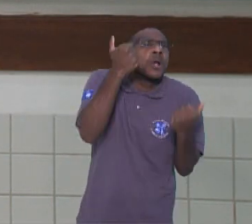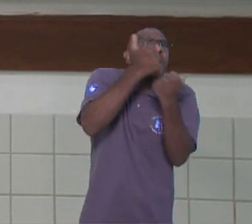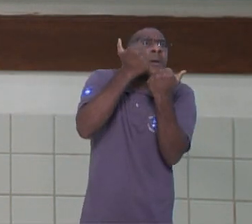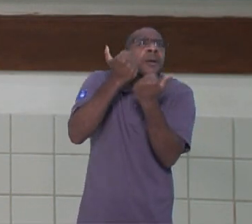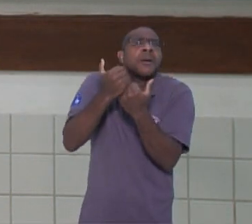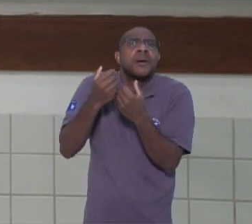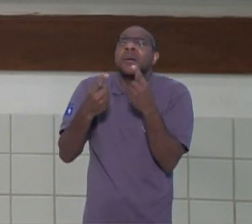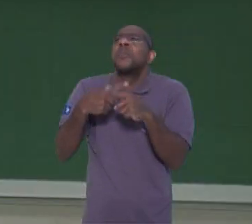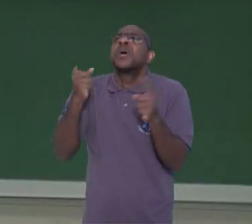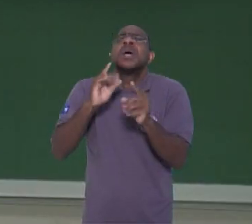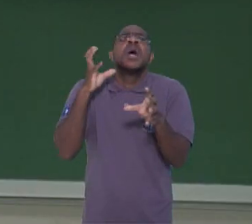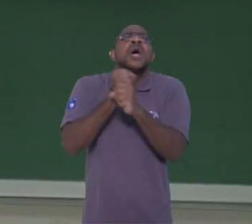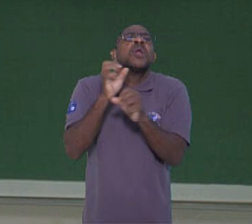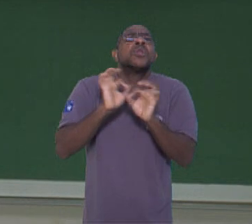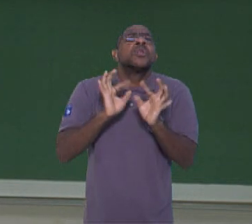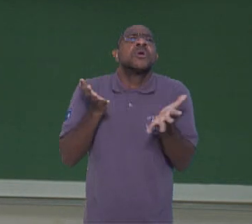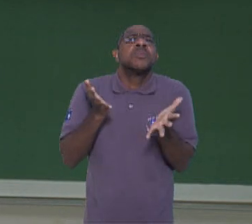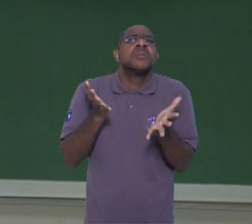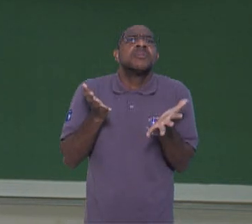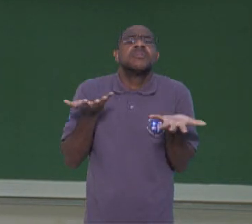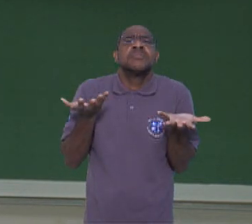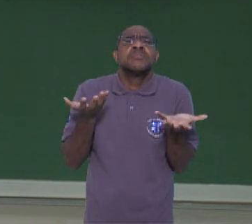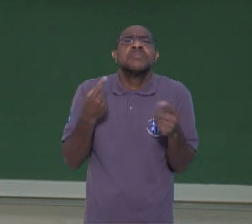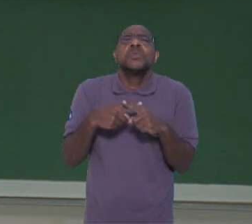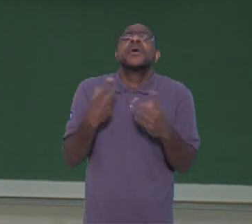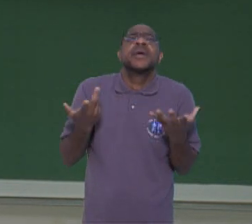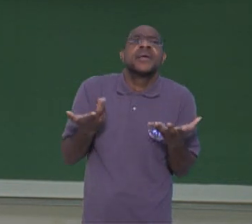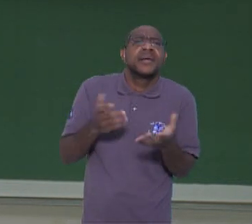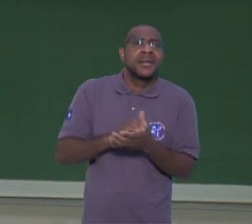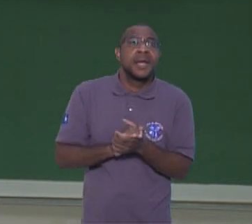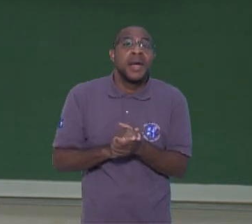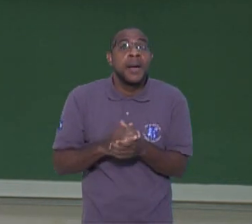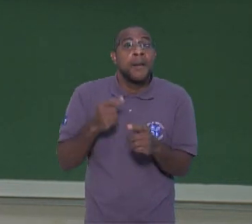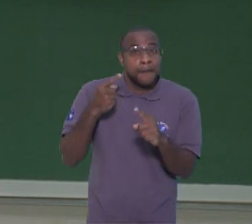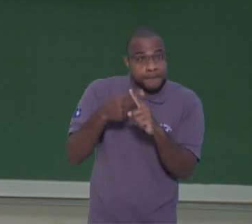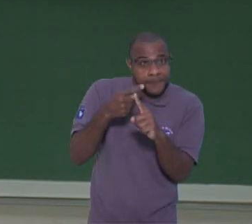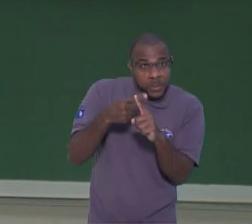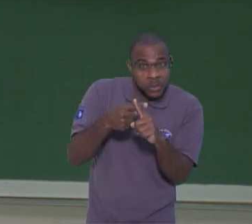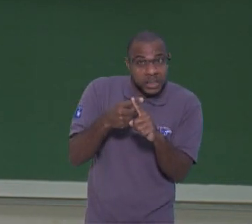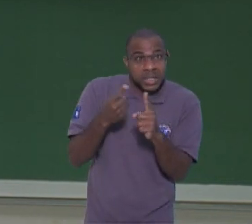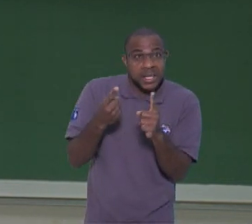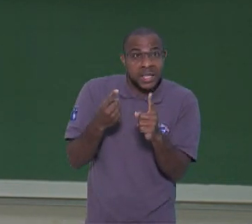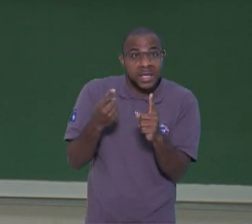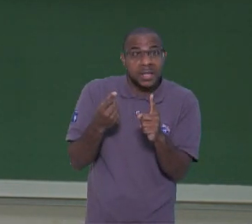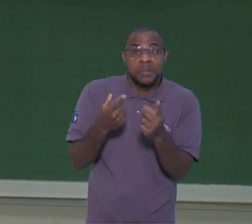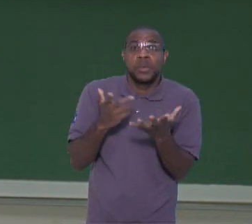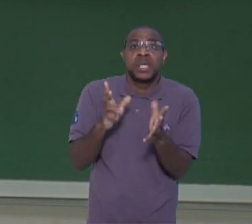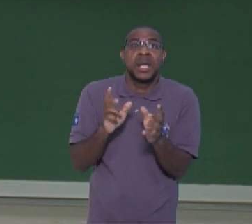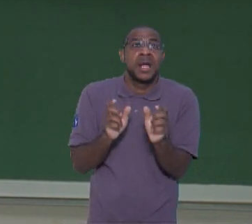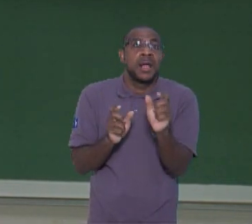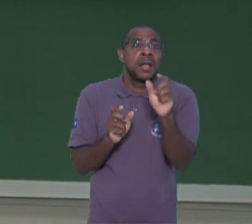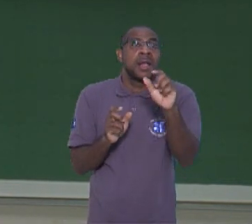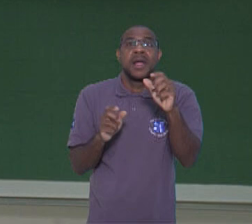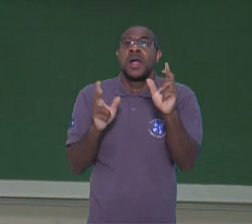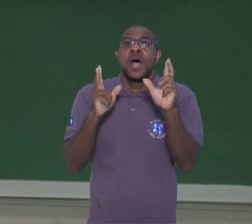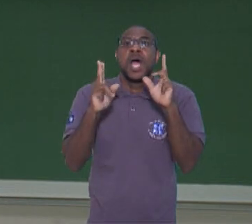Verdade. Então eu digo uma coisa para vocês. É porque eles não são termos semelhantes.